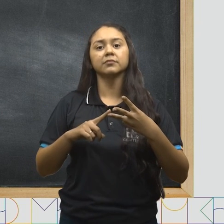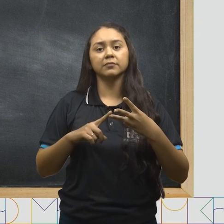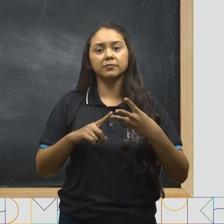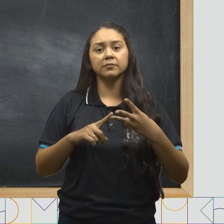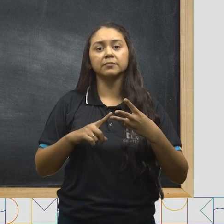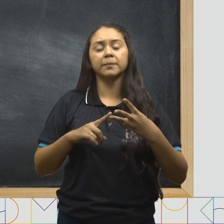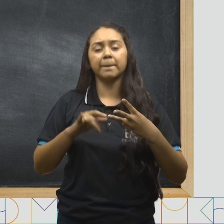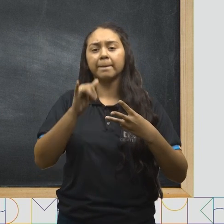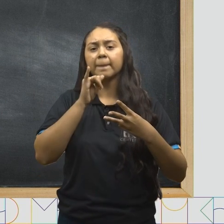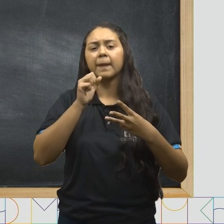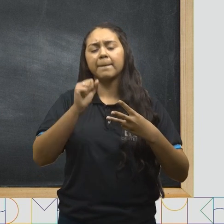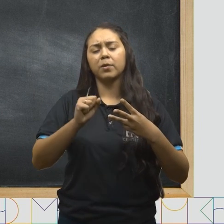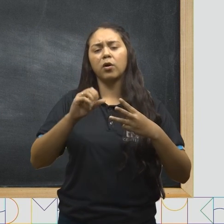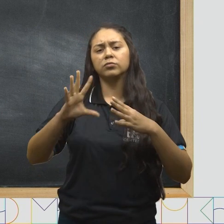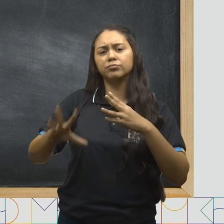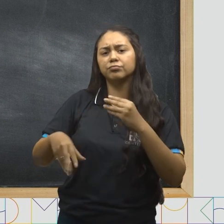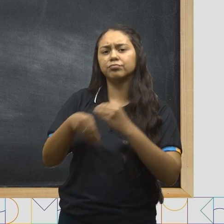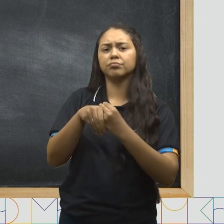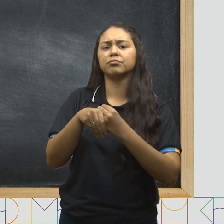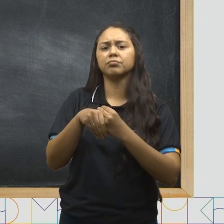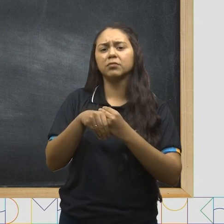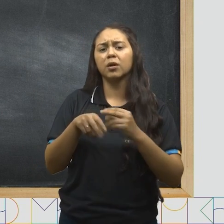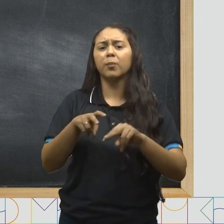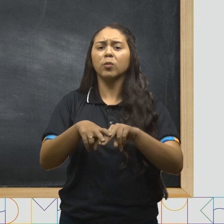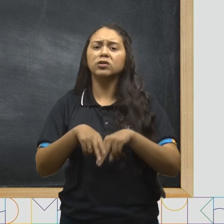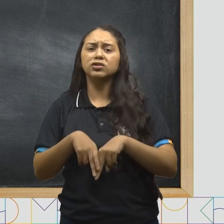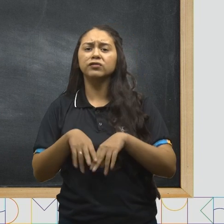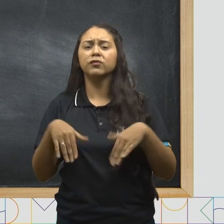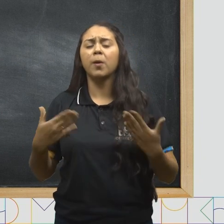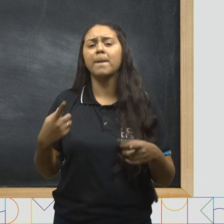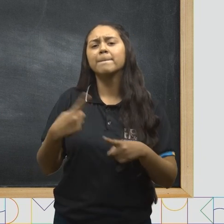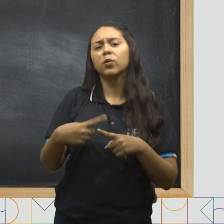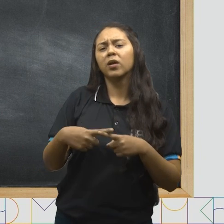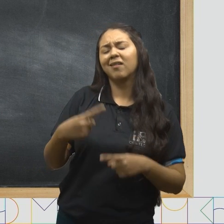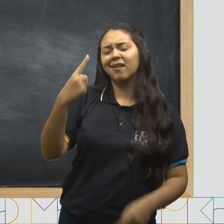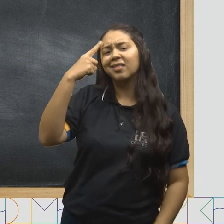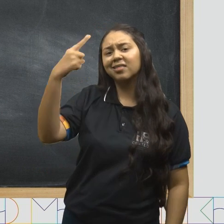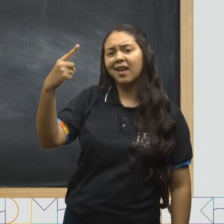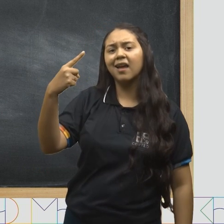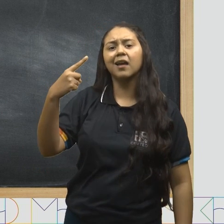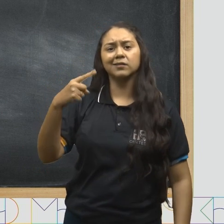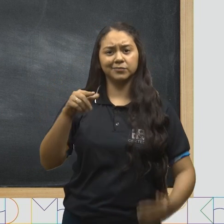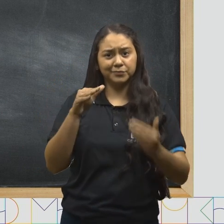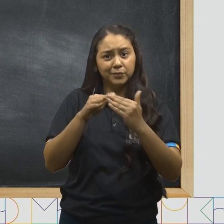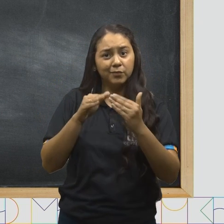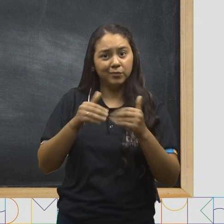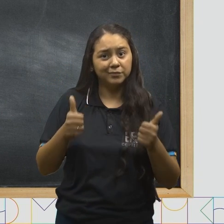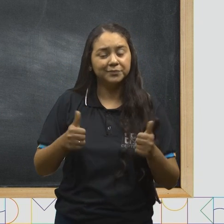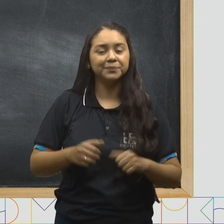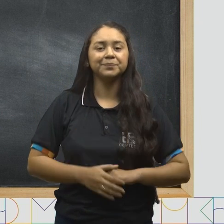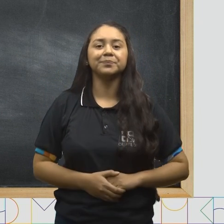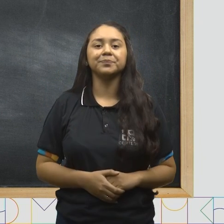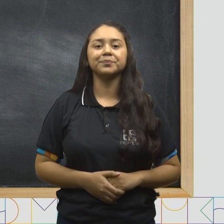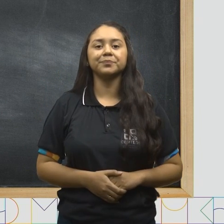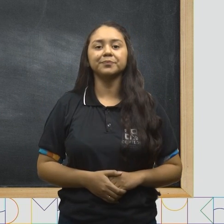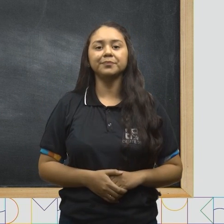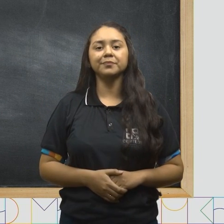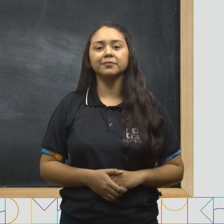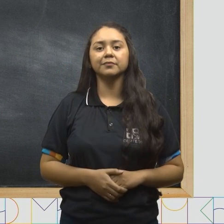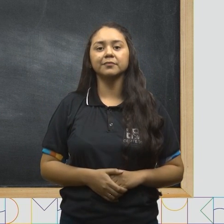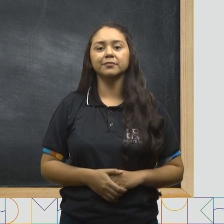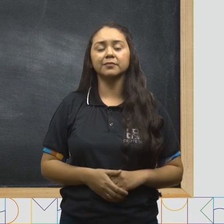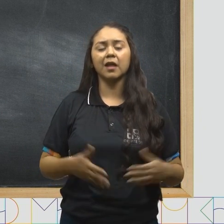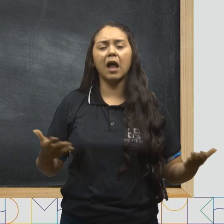pode acrescentar os argumentos, as razões, as ideias. Combinado?